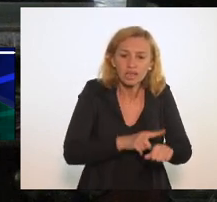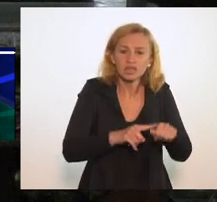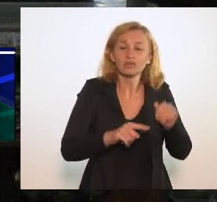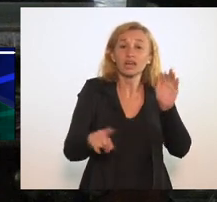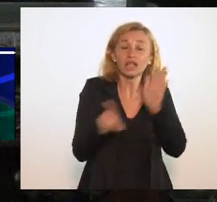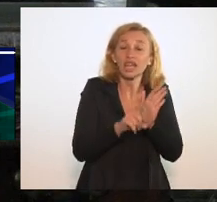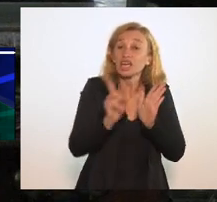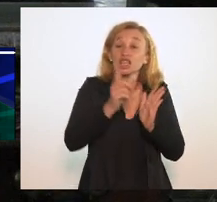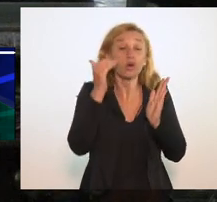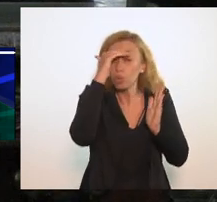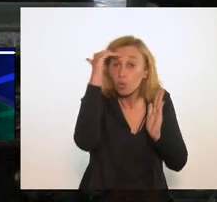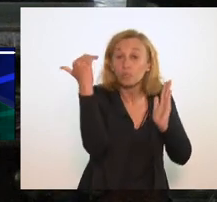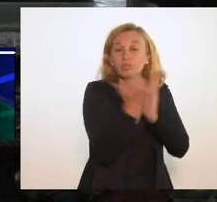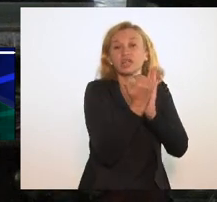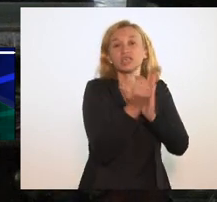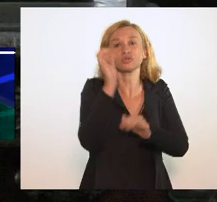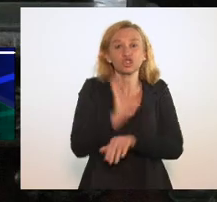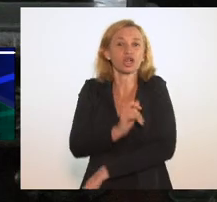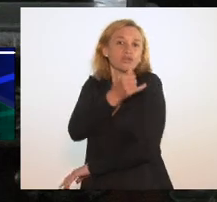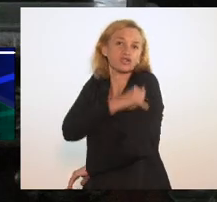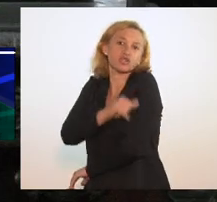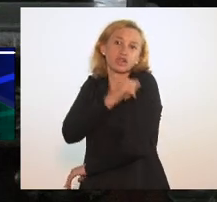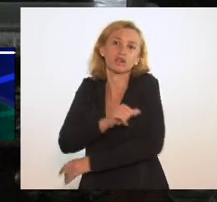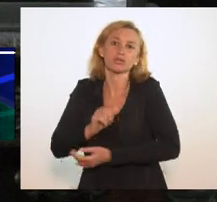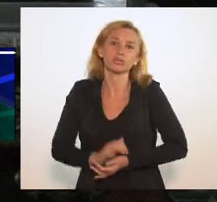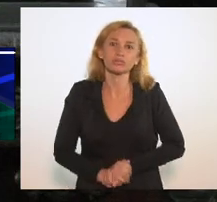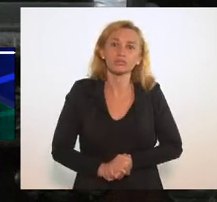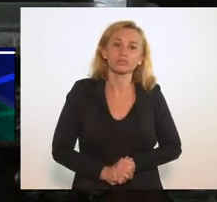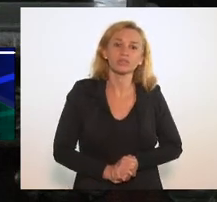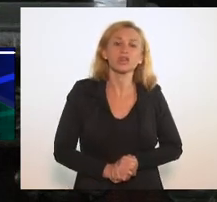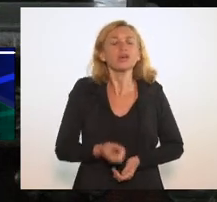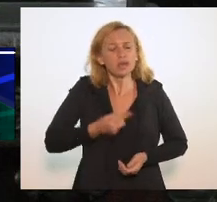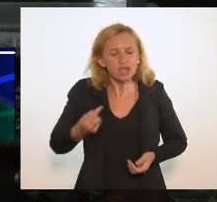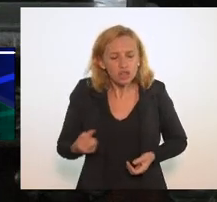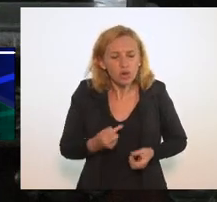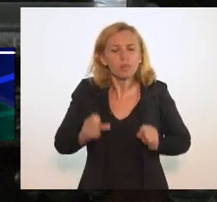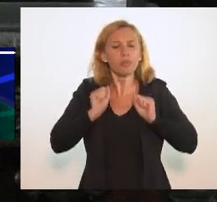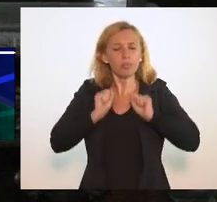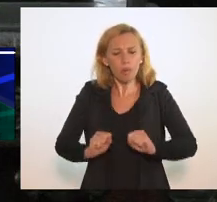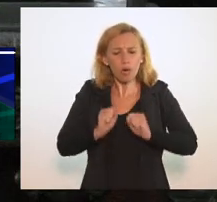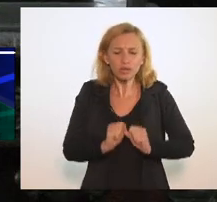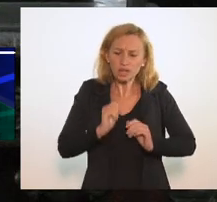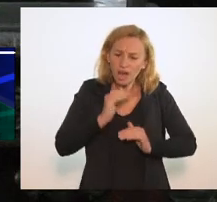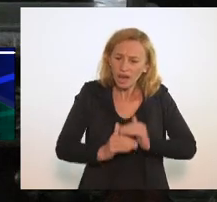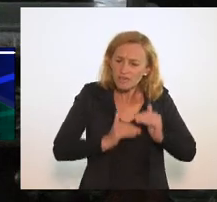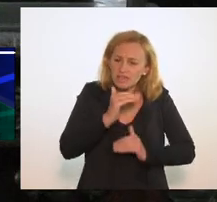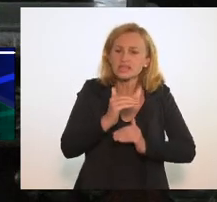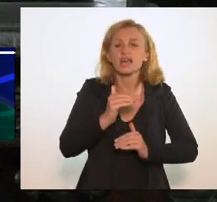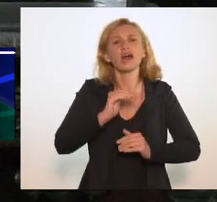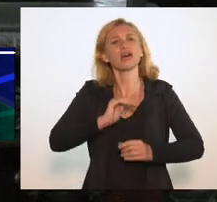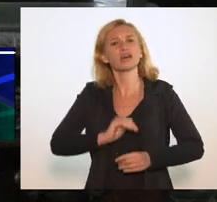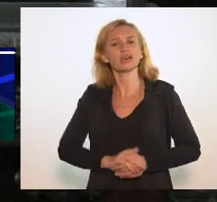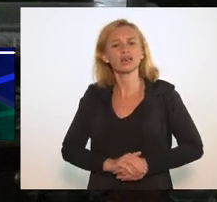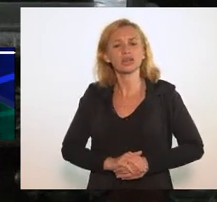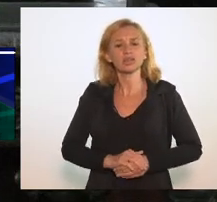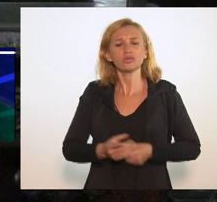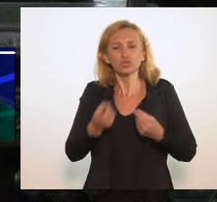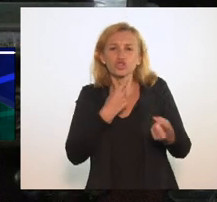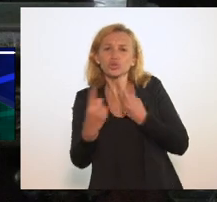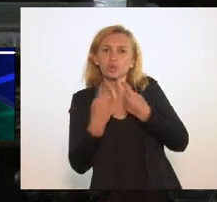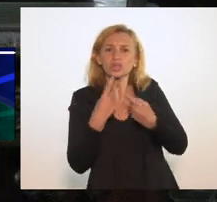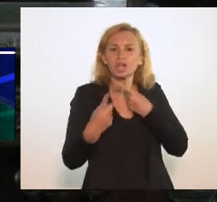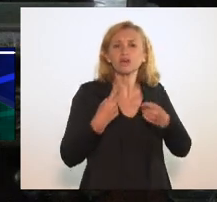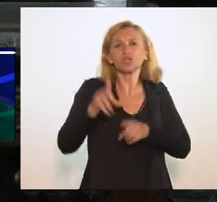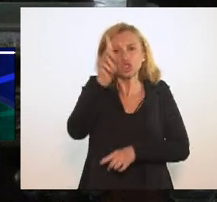sendo cumpridas no estado do Rio de Janeiro, para que a gente possa avançar no debate e